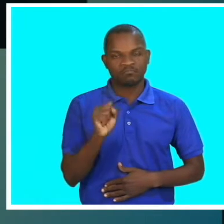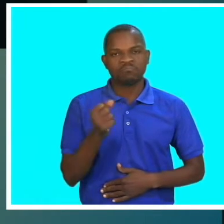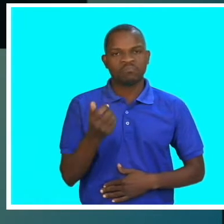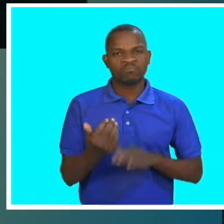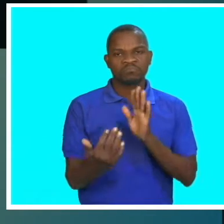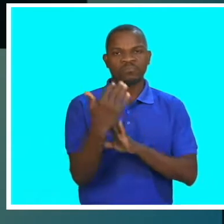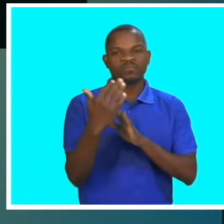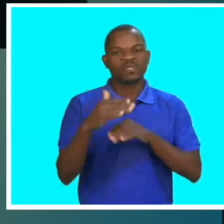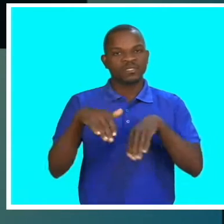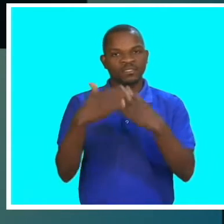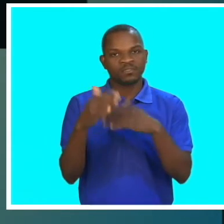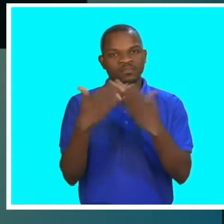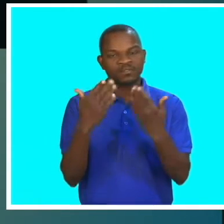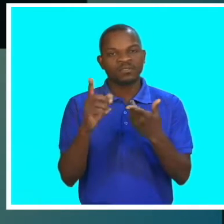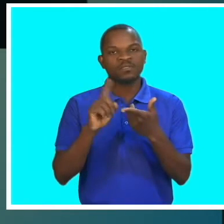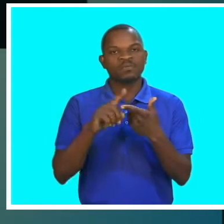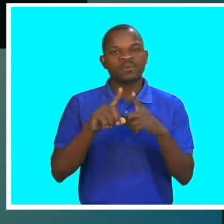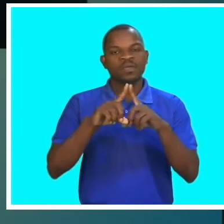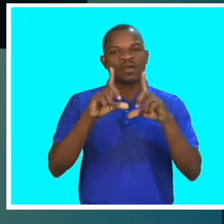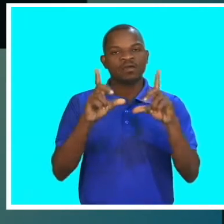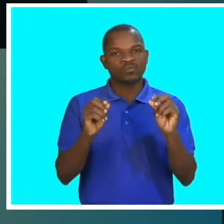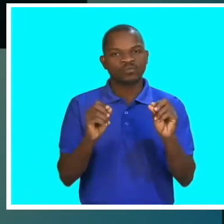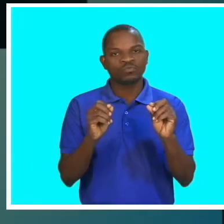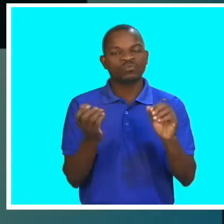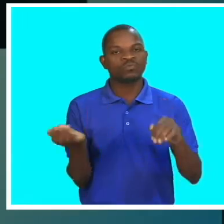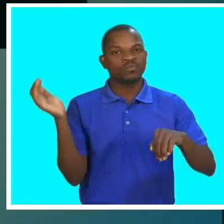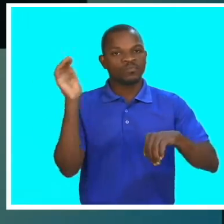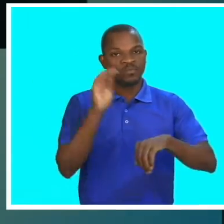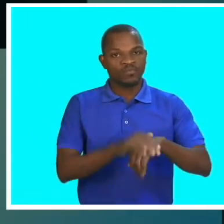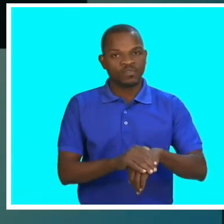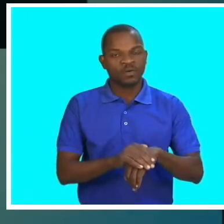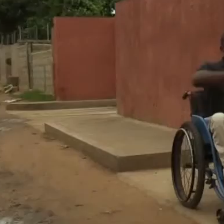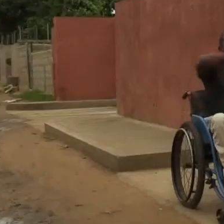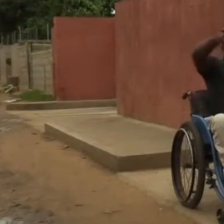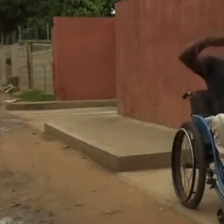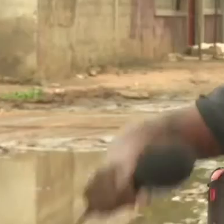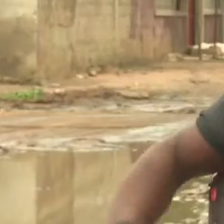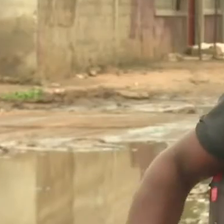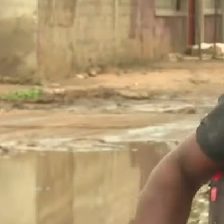e tudo sobre o seu nível acadêmico, o seu percurso, sobretudo.